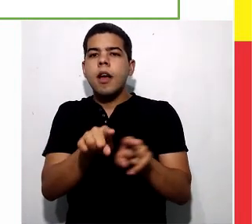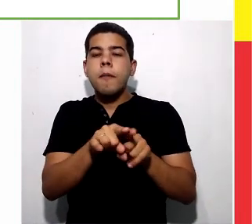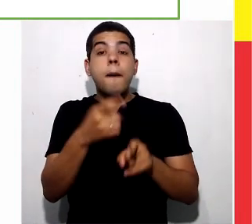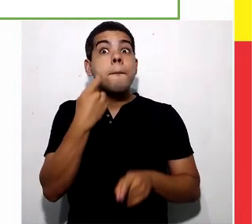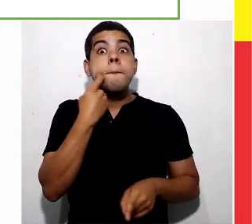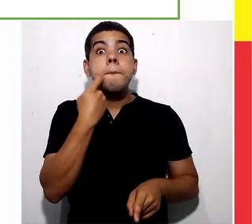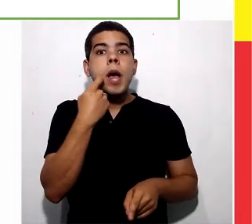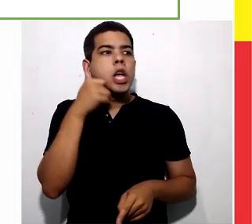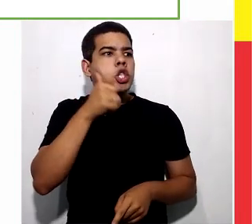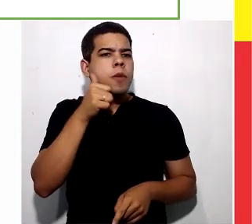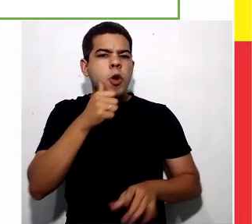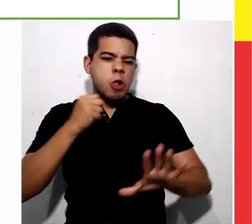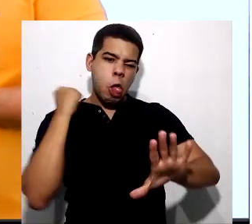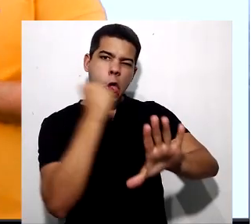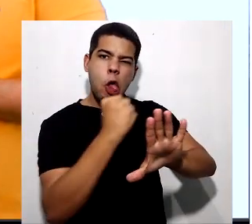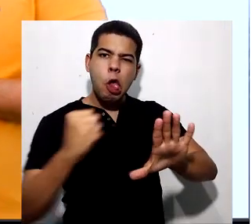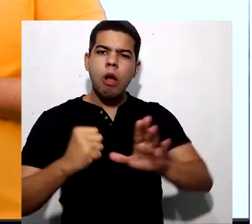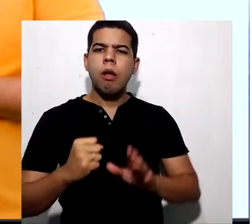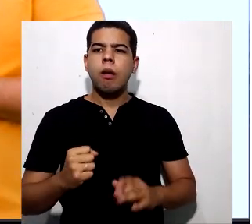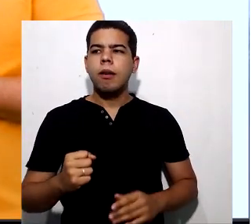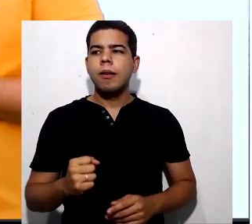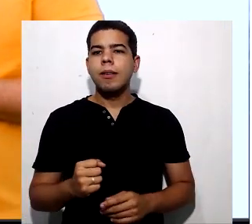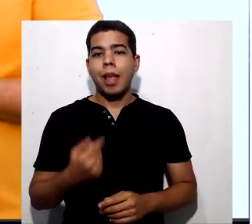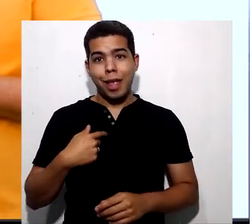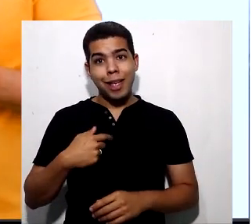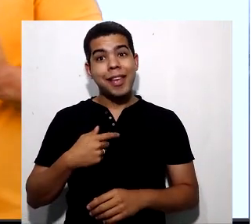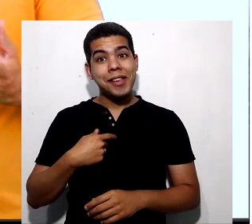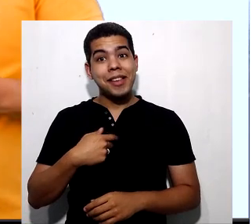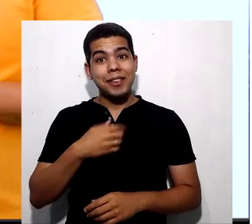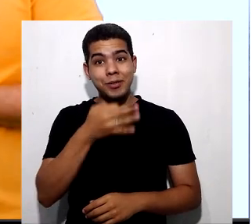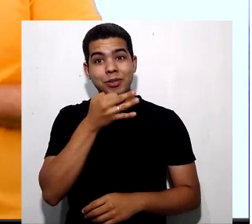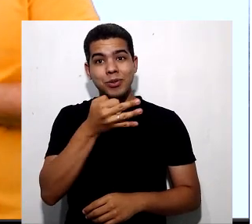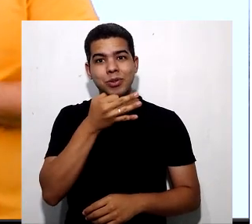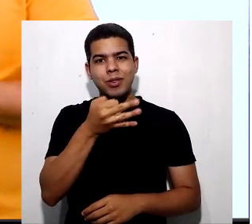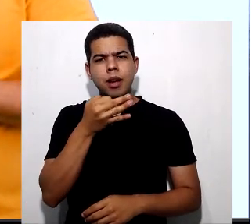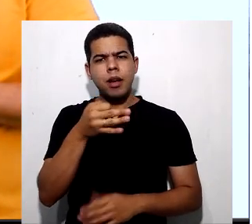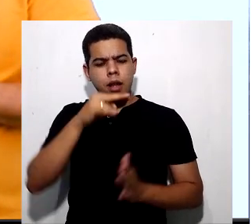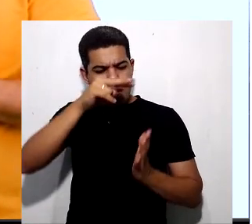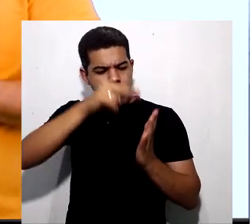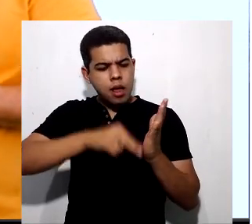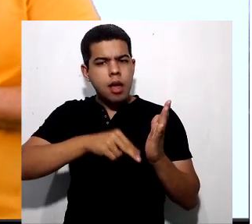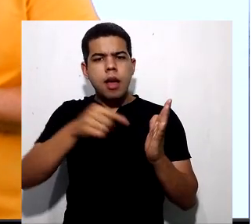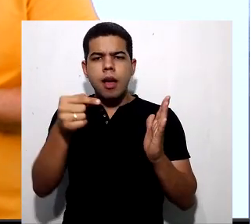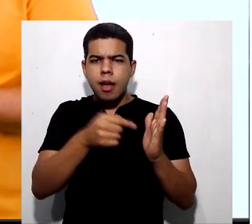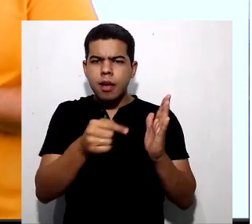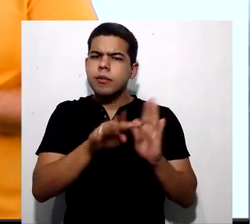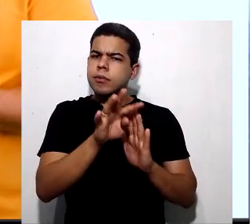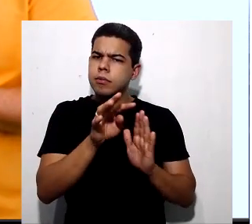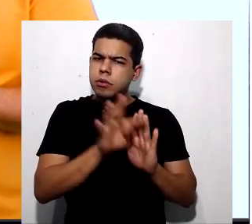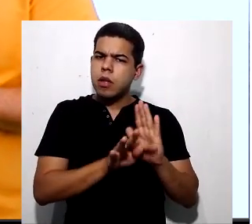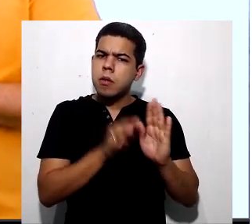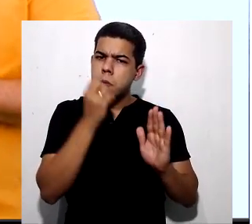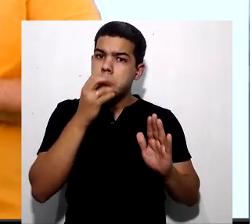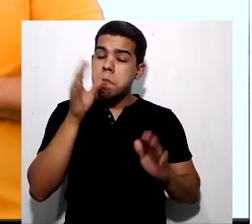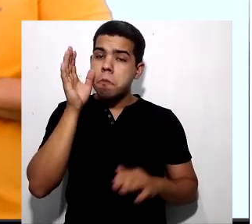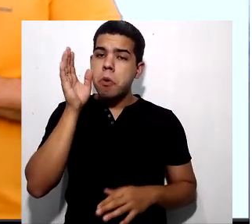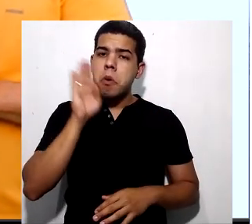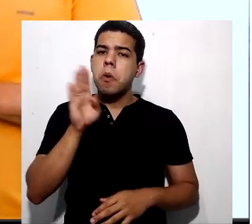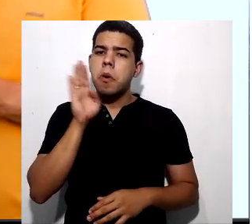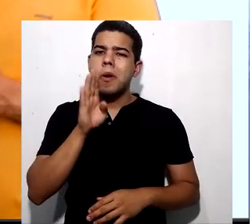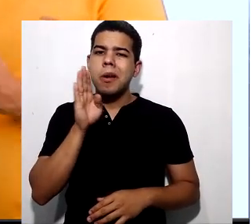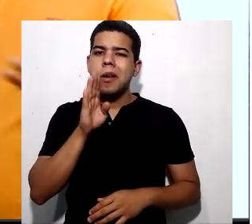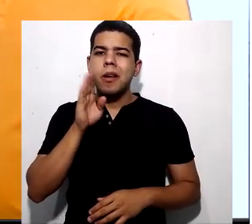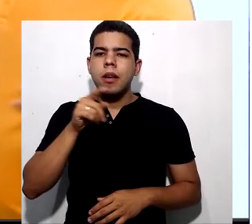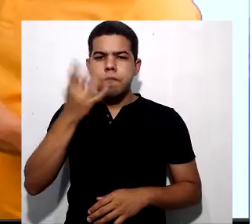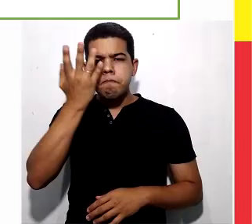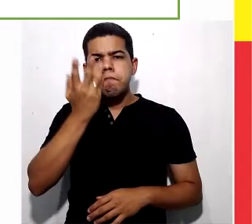que eu indico a vocês que dê uma leitura nesse texto, que é muito interessante também, infantil, e